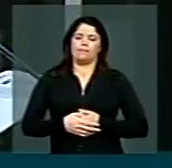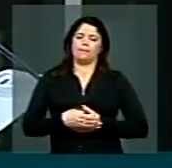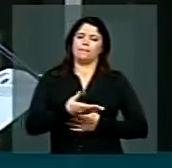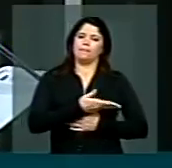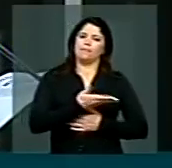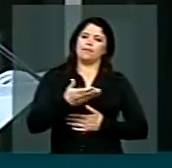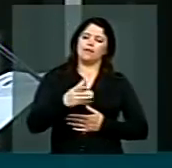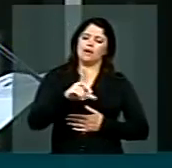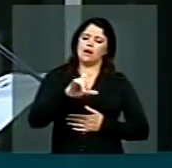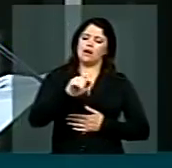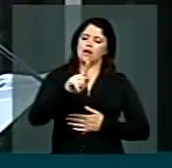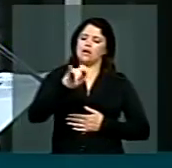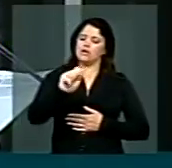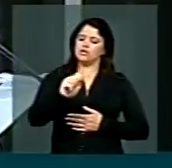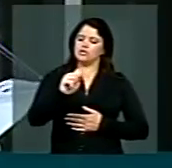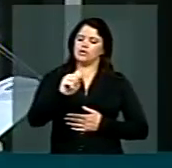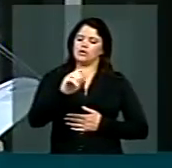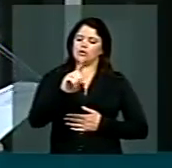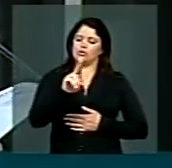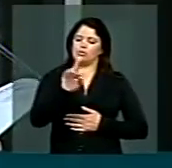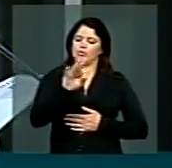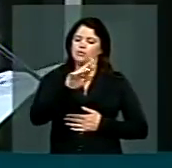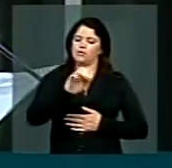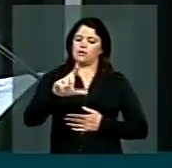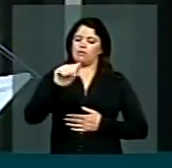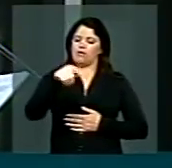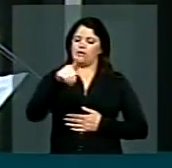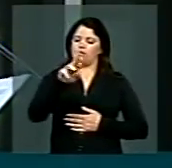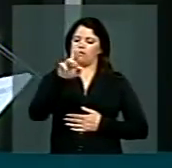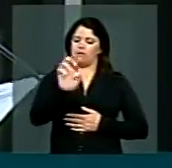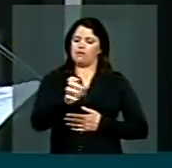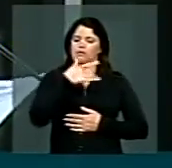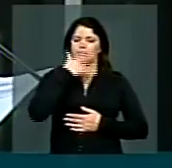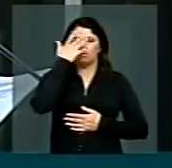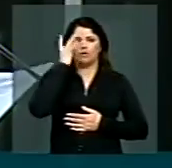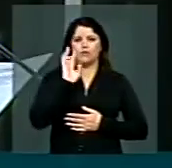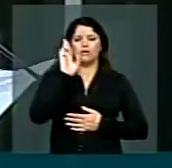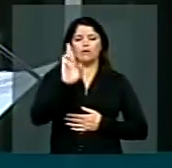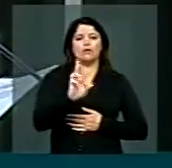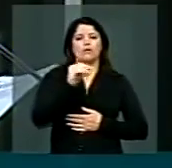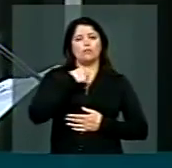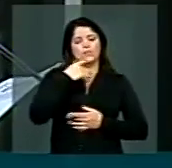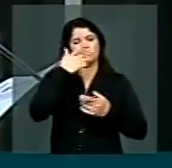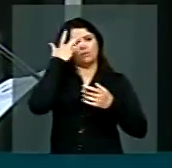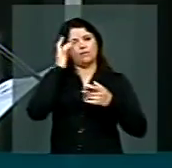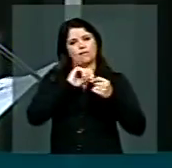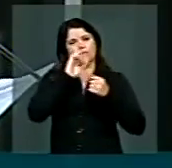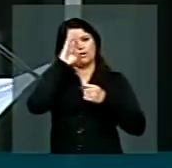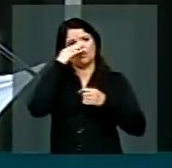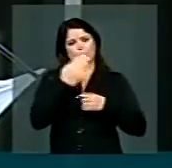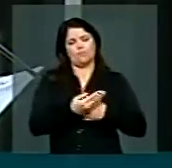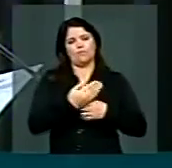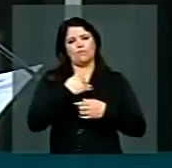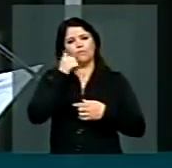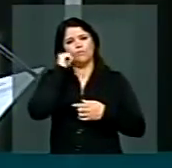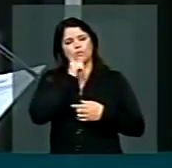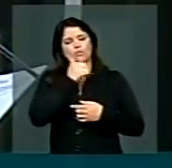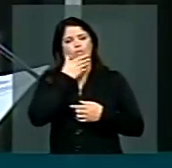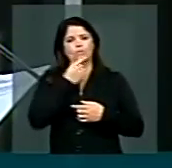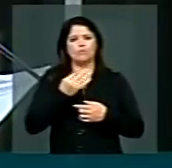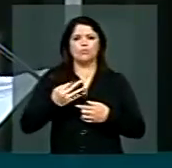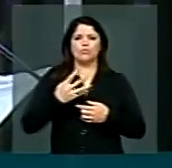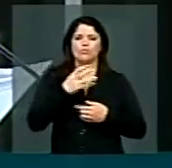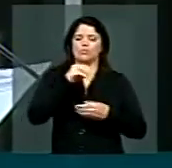senhora Lígia do Hotel de Andrade, representando aqui os homenageados, mulheres e